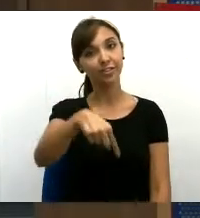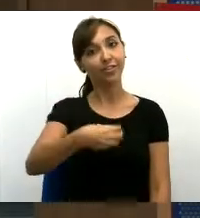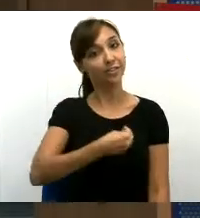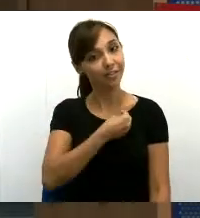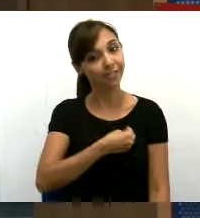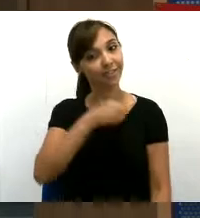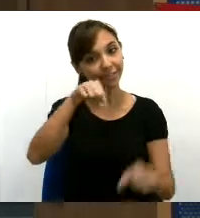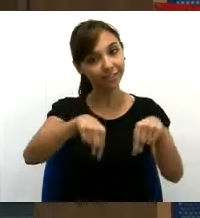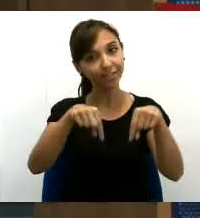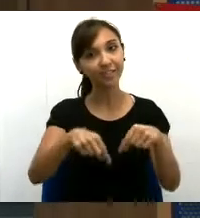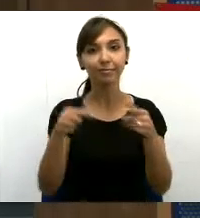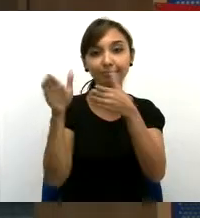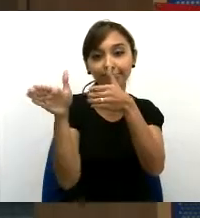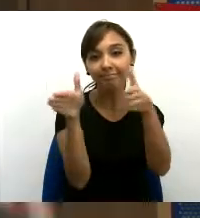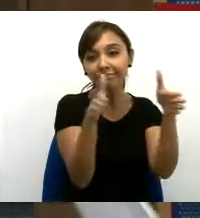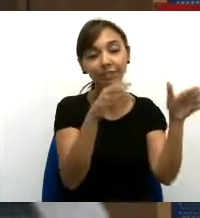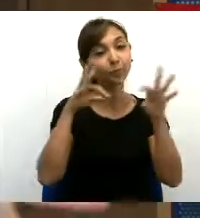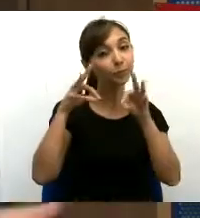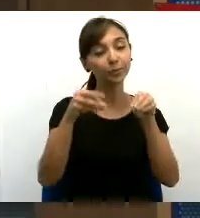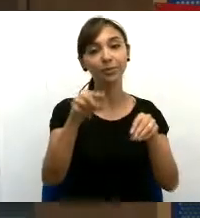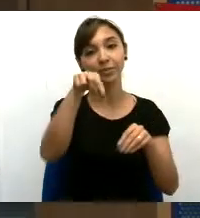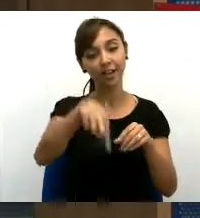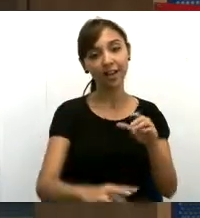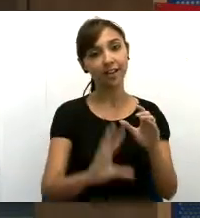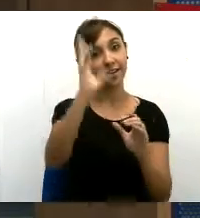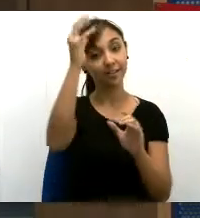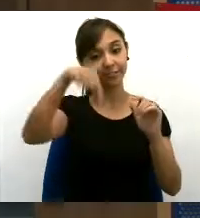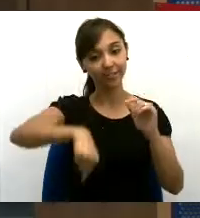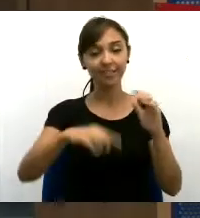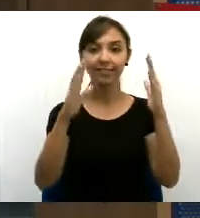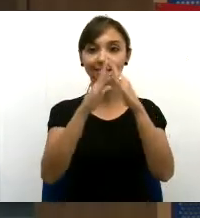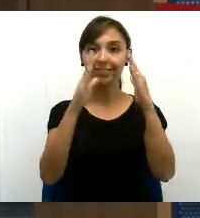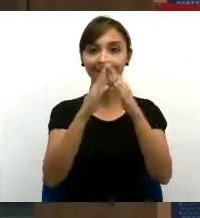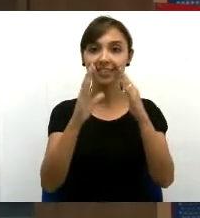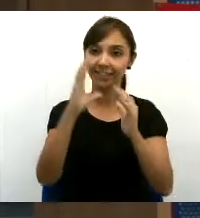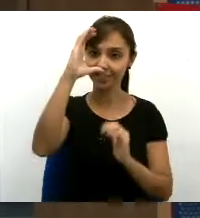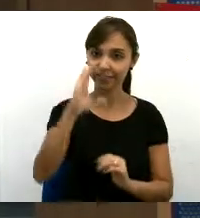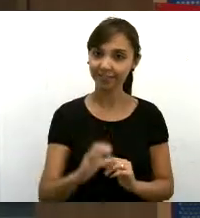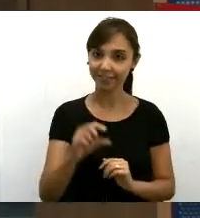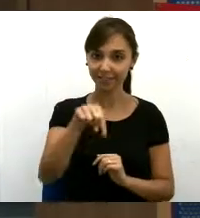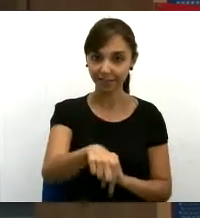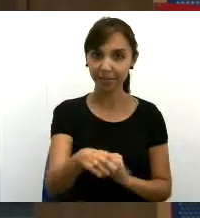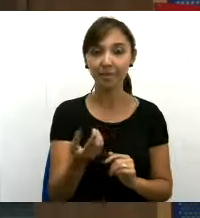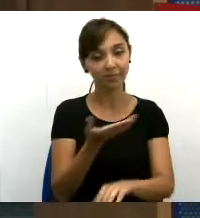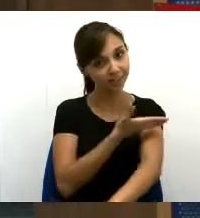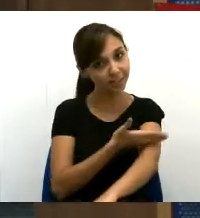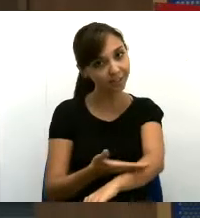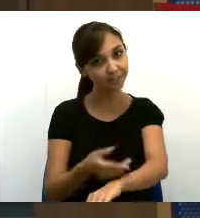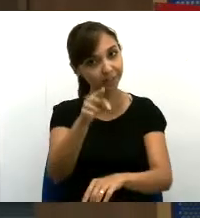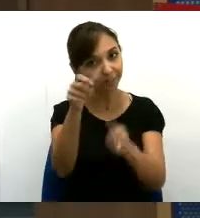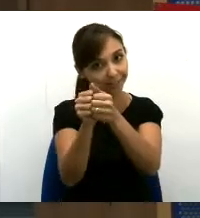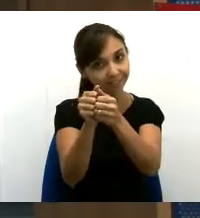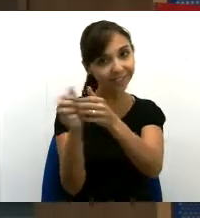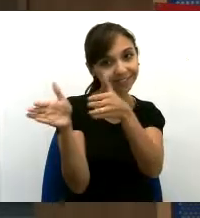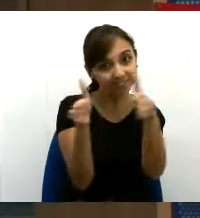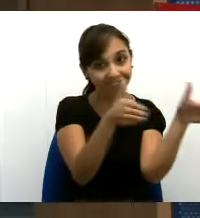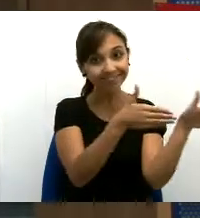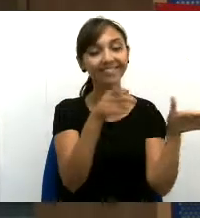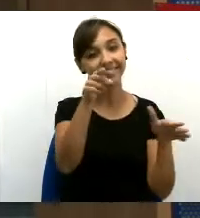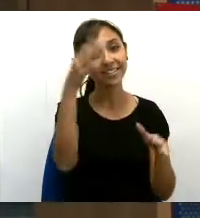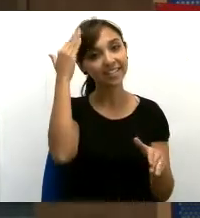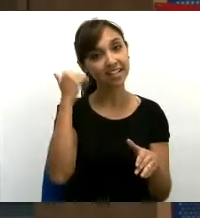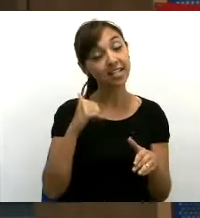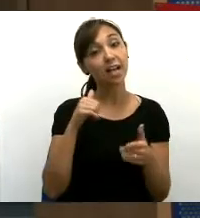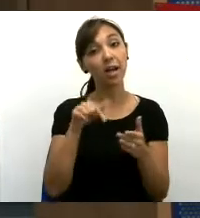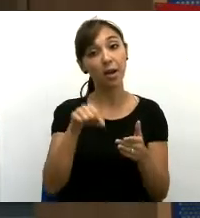vivo, transmitindo tudo para você que acontece aqui nessa Casa de Leis. Você que está acostumado a acompanhar a nossa programação sabe que a